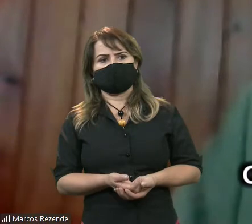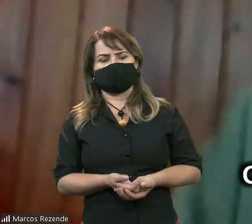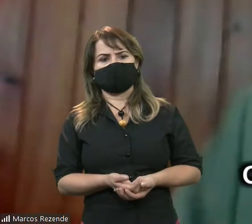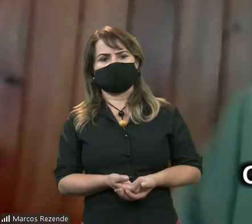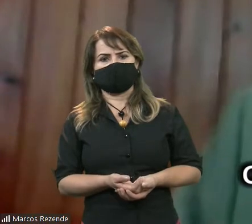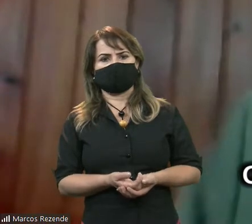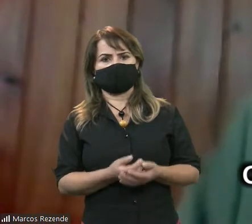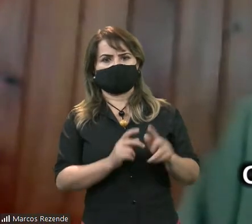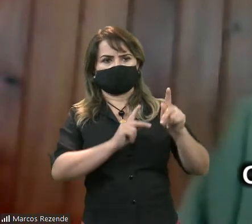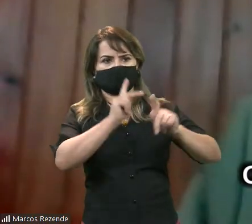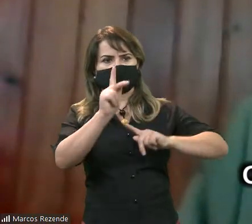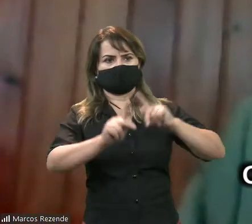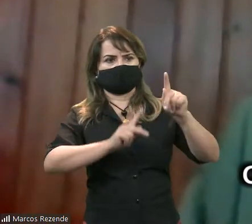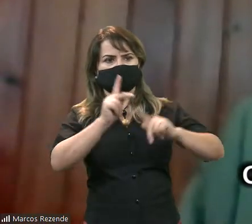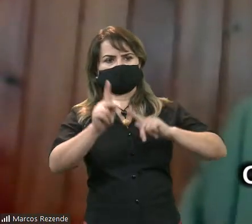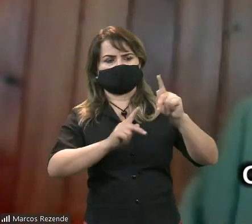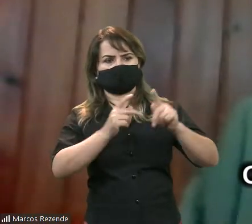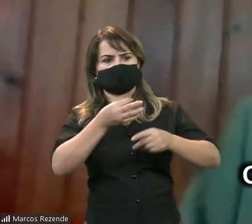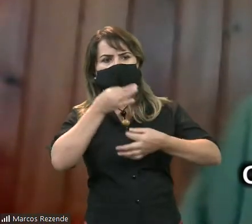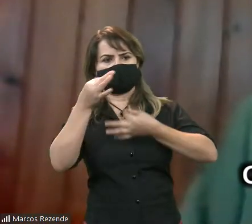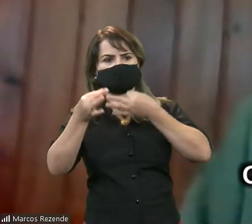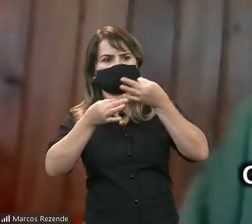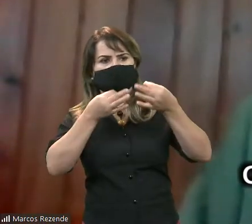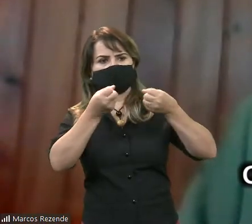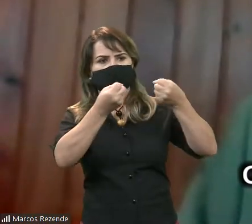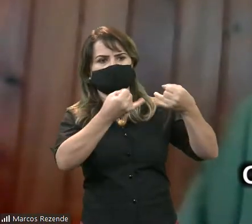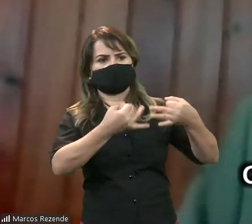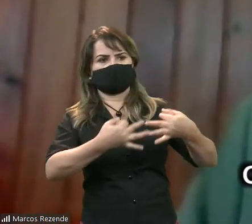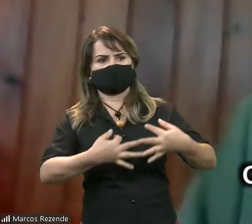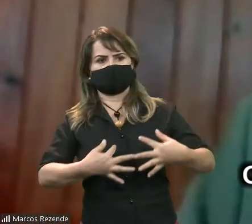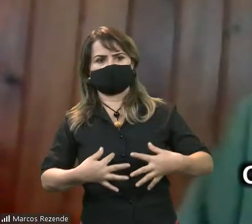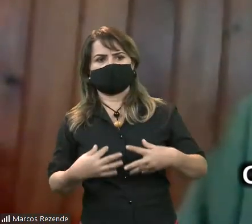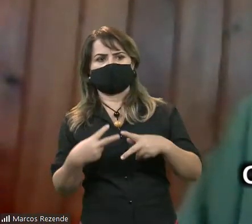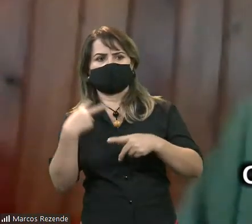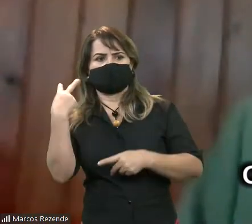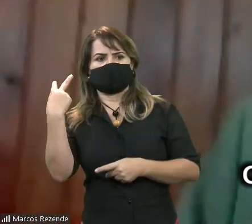quem queira mais fazer justificativa de voto,